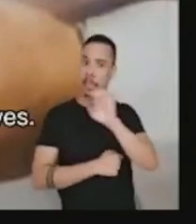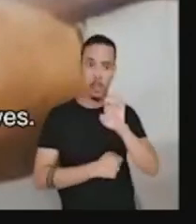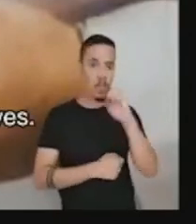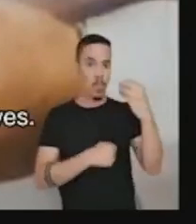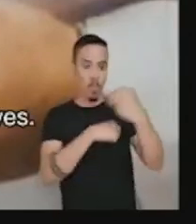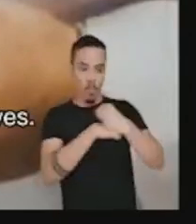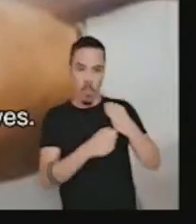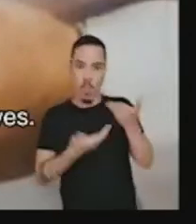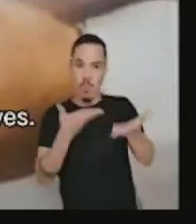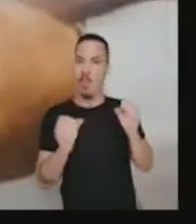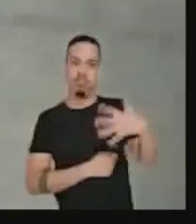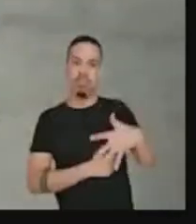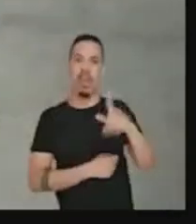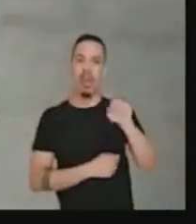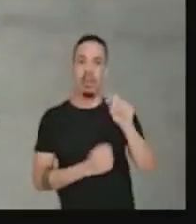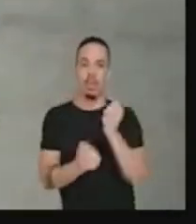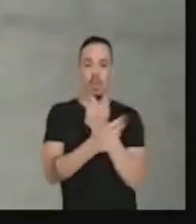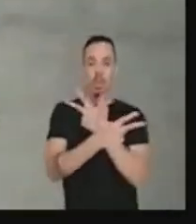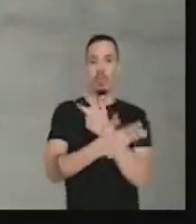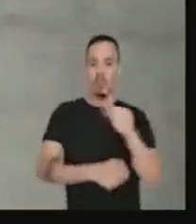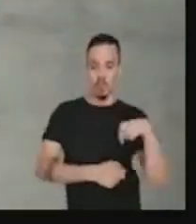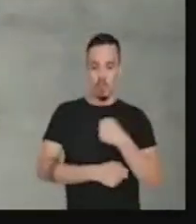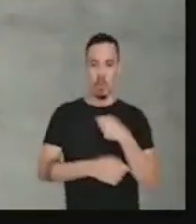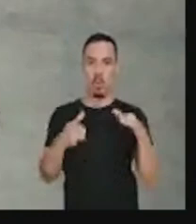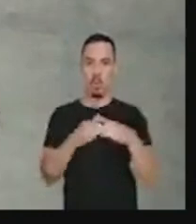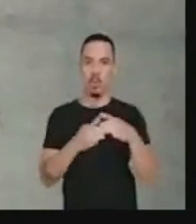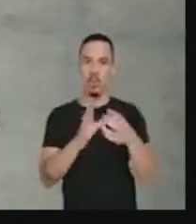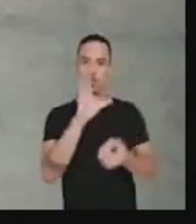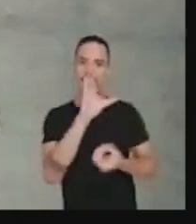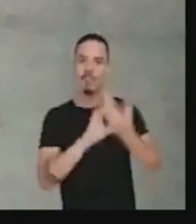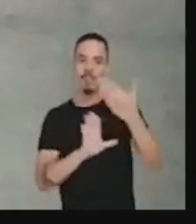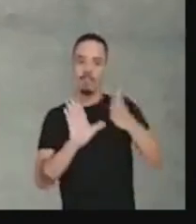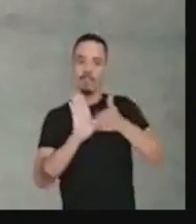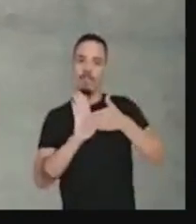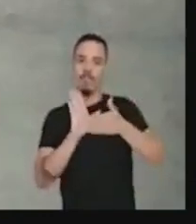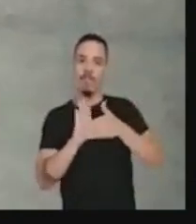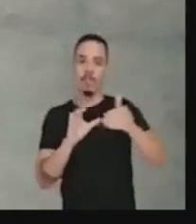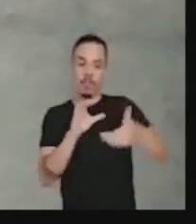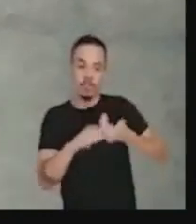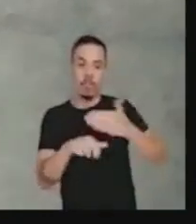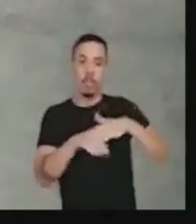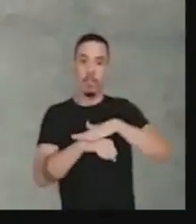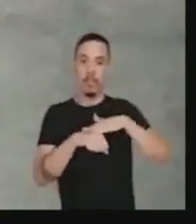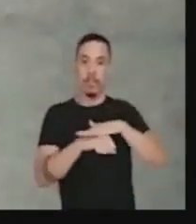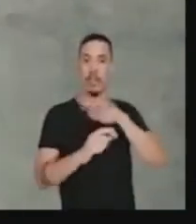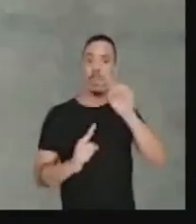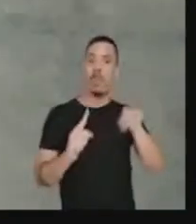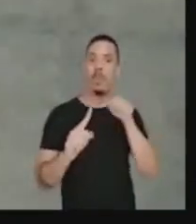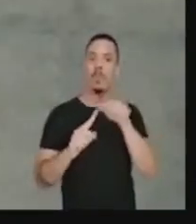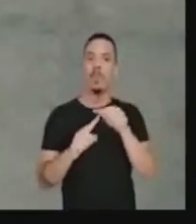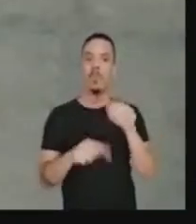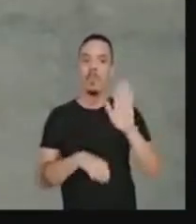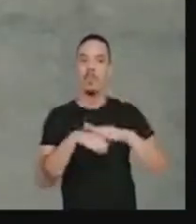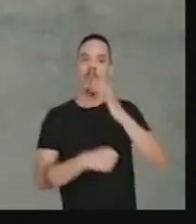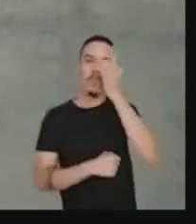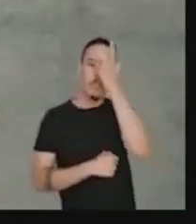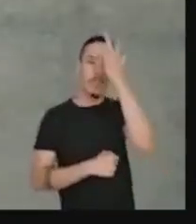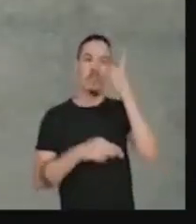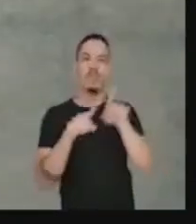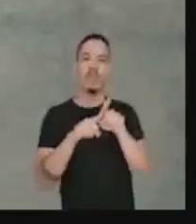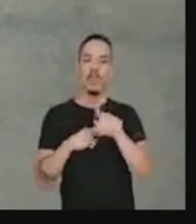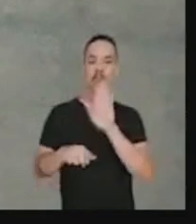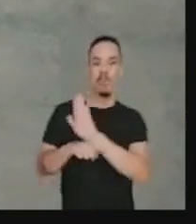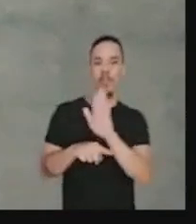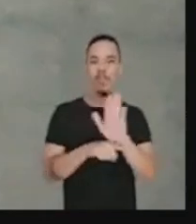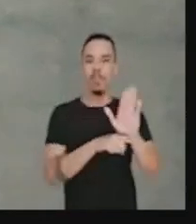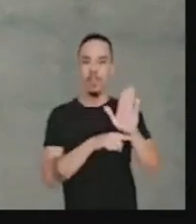contrário, as consequências podem ser bastante graves. Nosso grupo propôs a elaboração de uma biopomada como uma alternativa mais acessível e menos invasiva